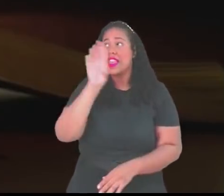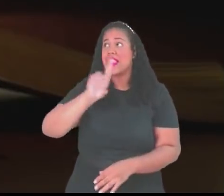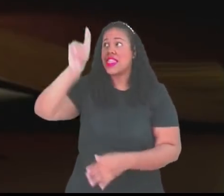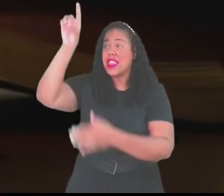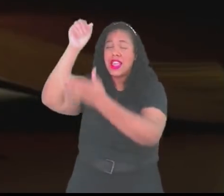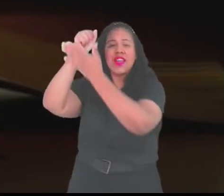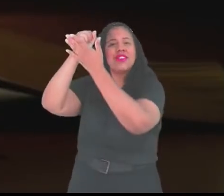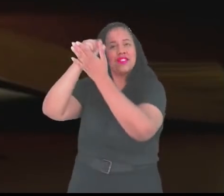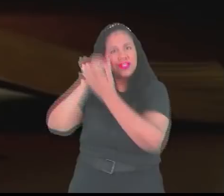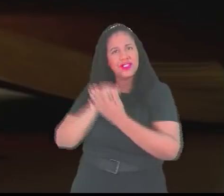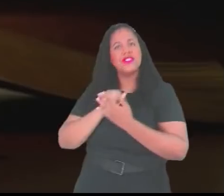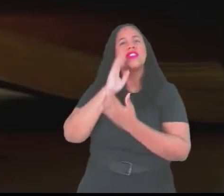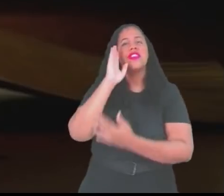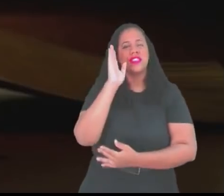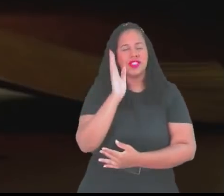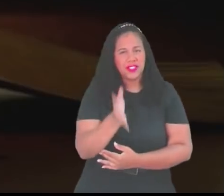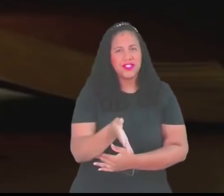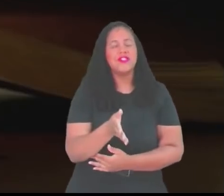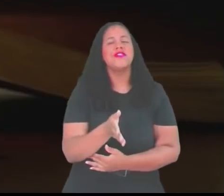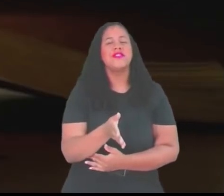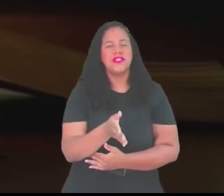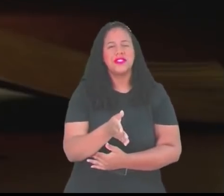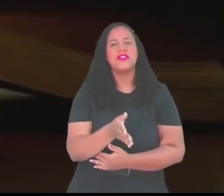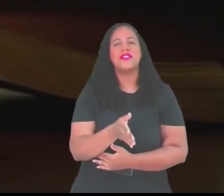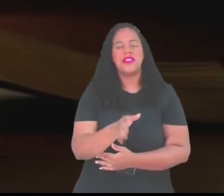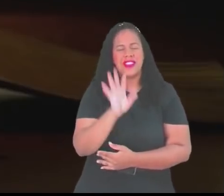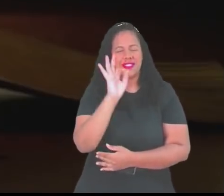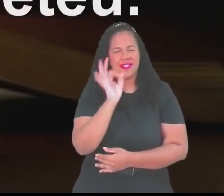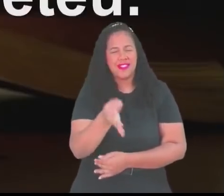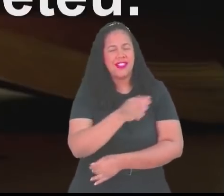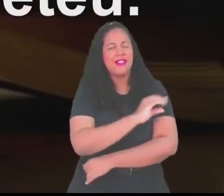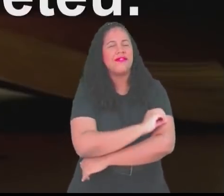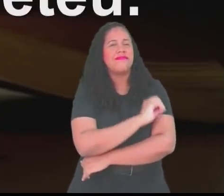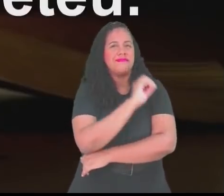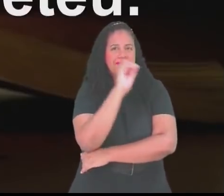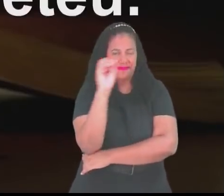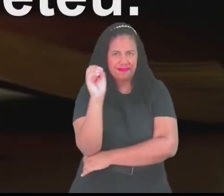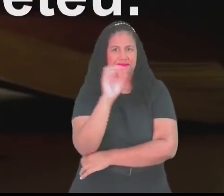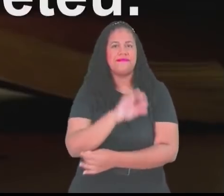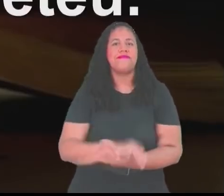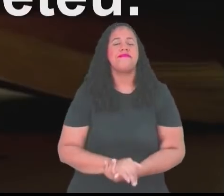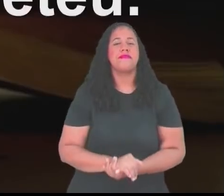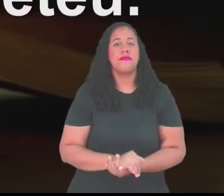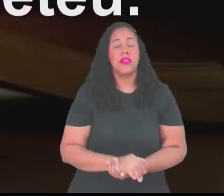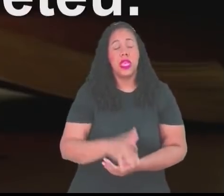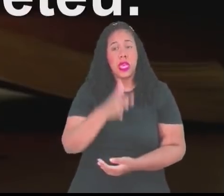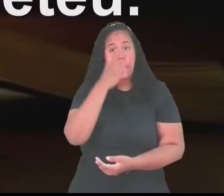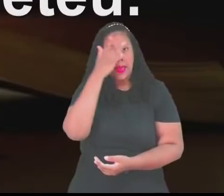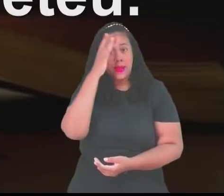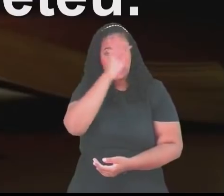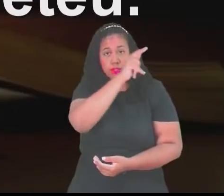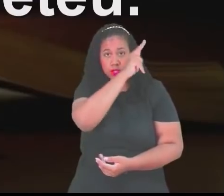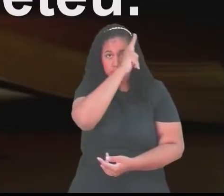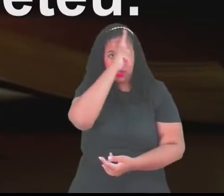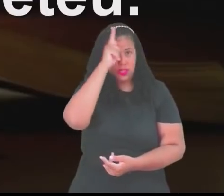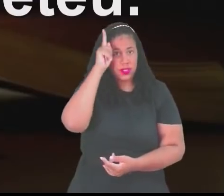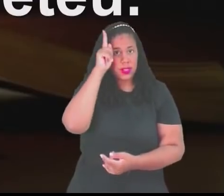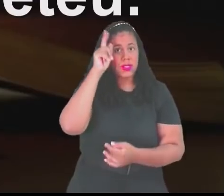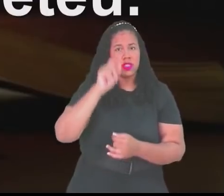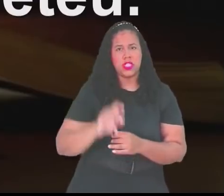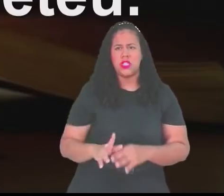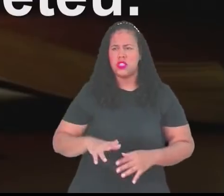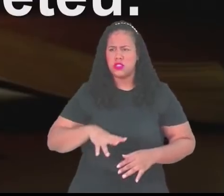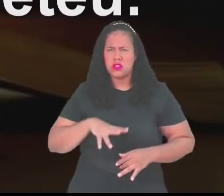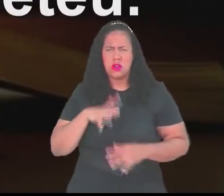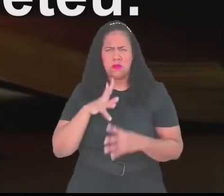ajudará já ao romper da manhã. Os gentios se embraveceram, os reinos